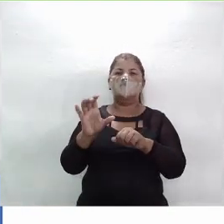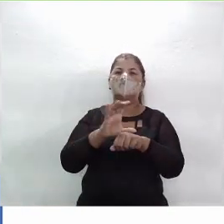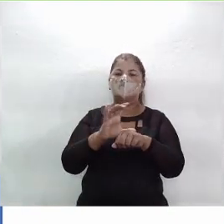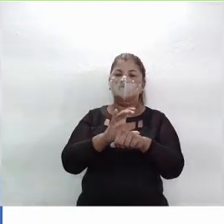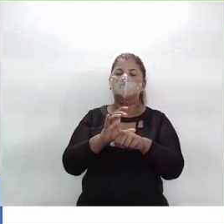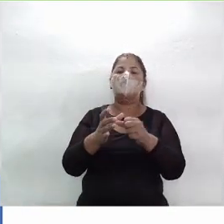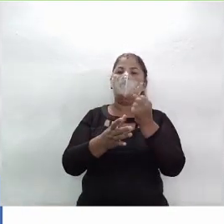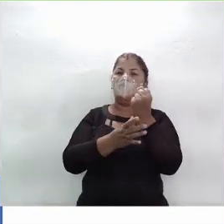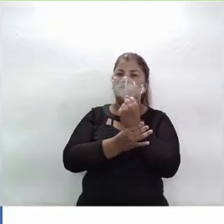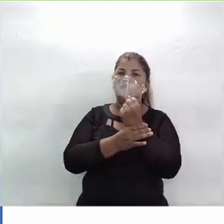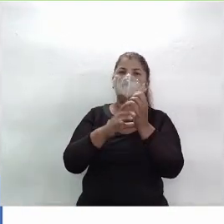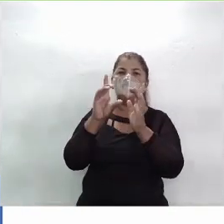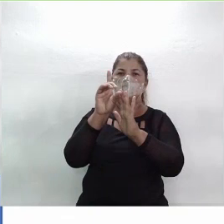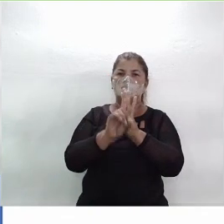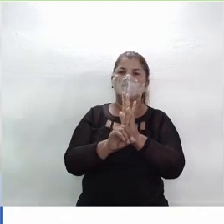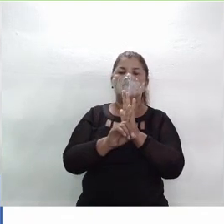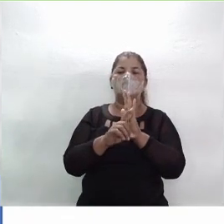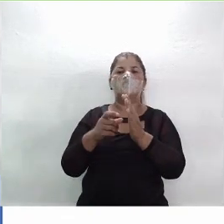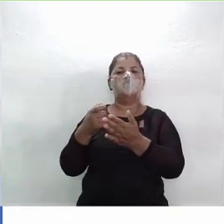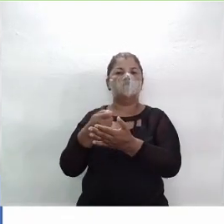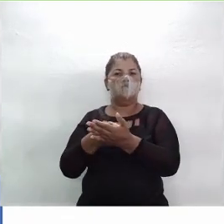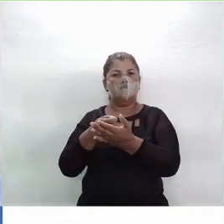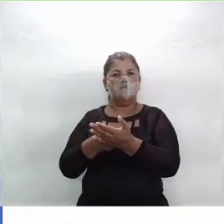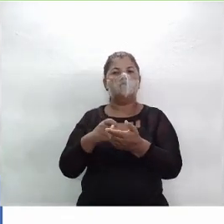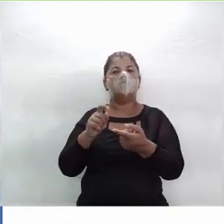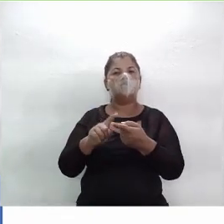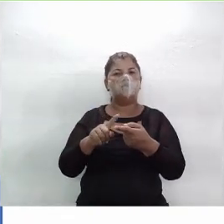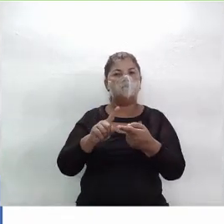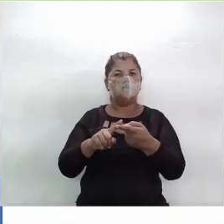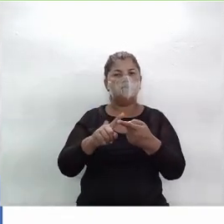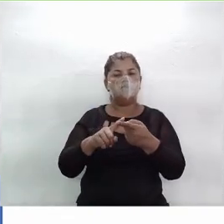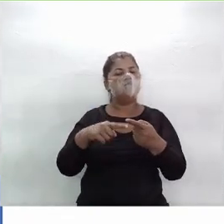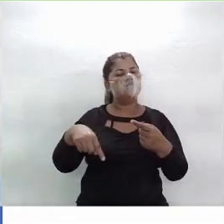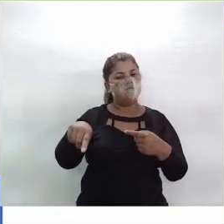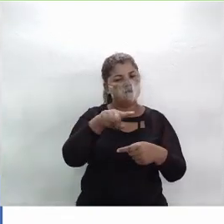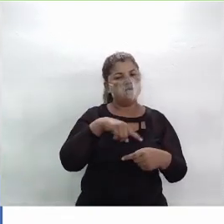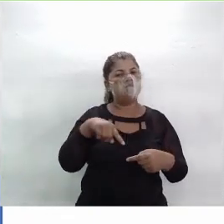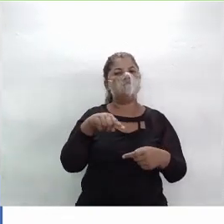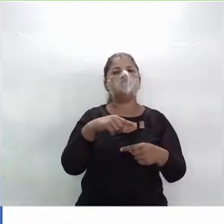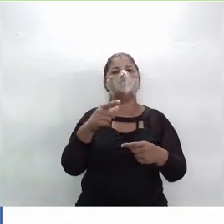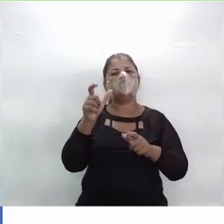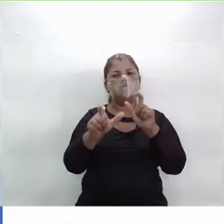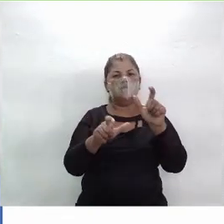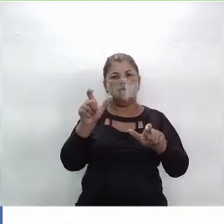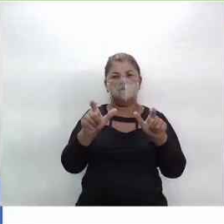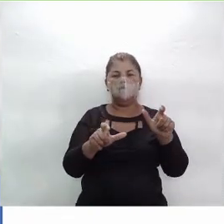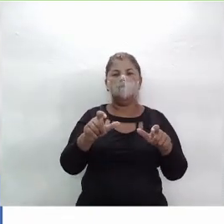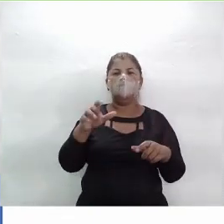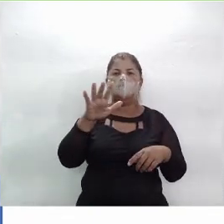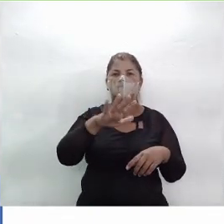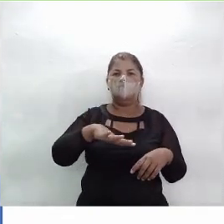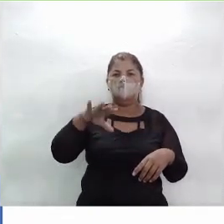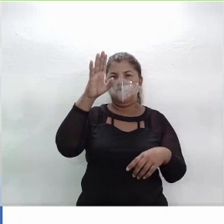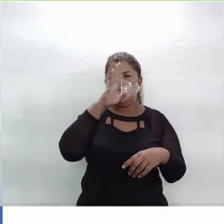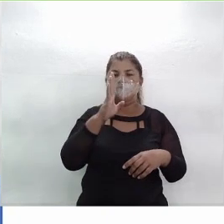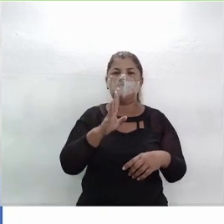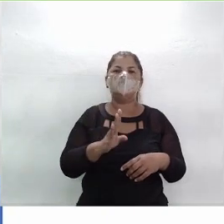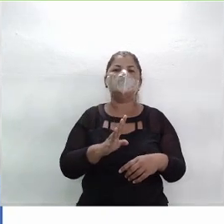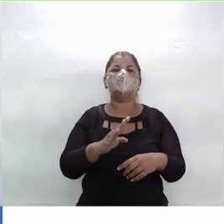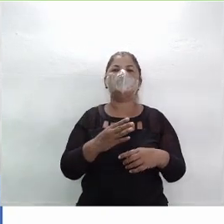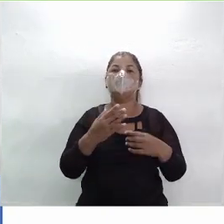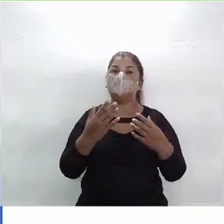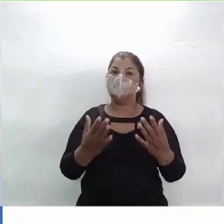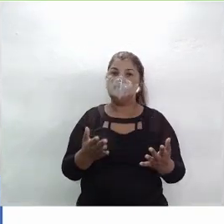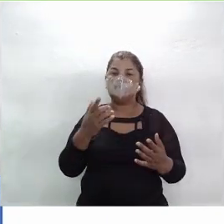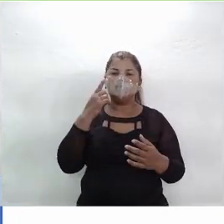ela protege o quê? Os nossos direitos, os nossos deveres também, e nós, claro, os cidadãos brasileiros.